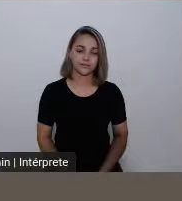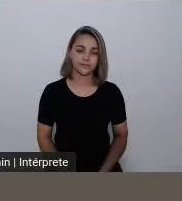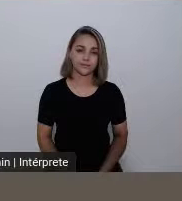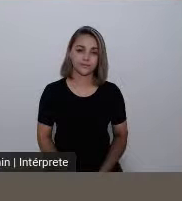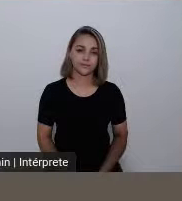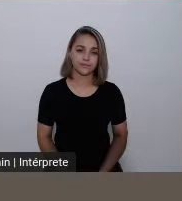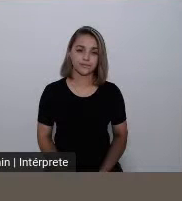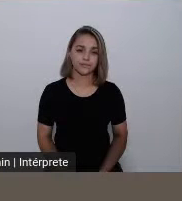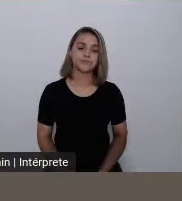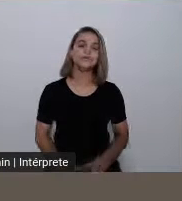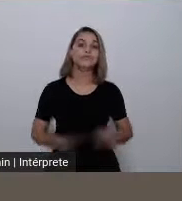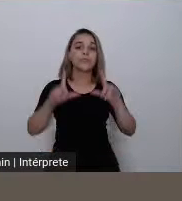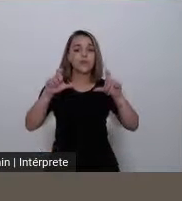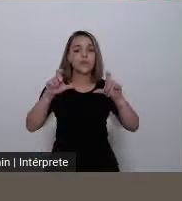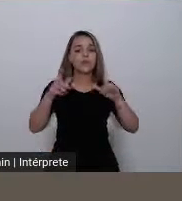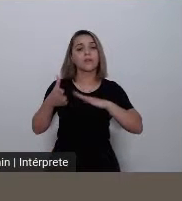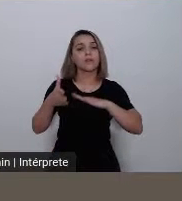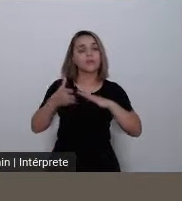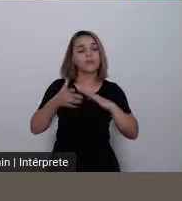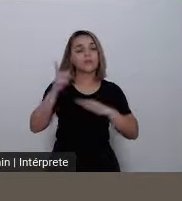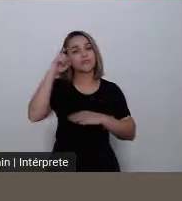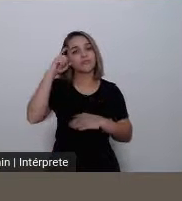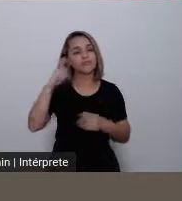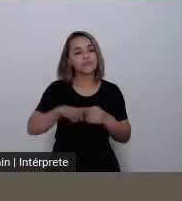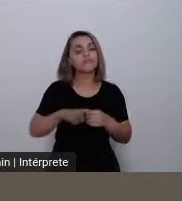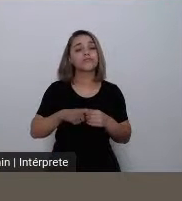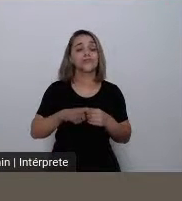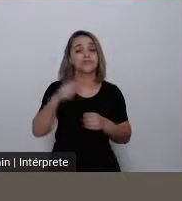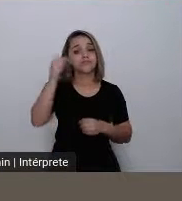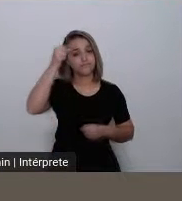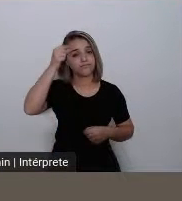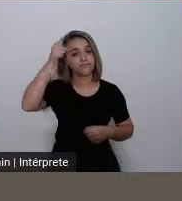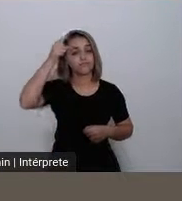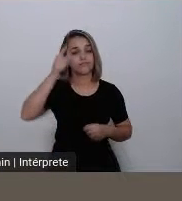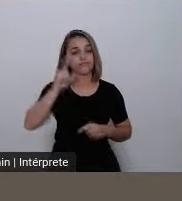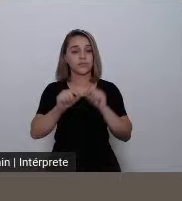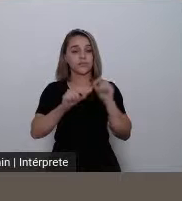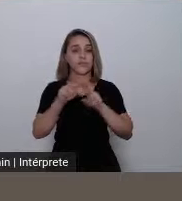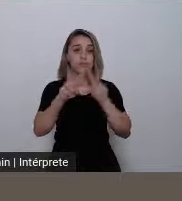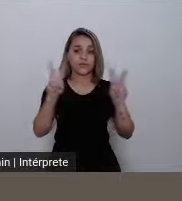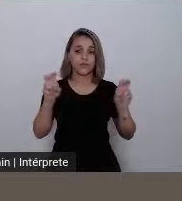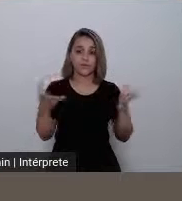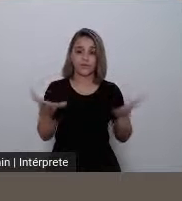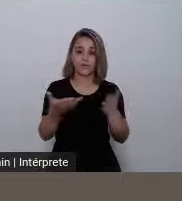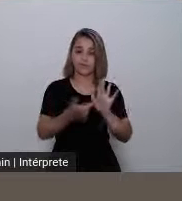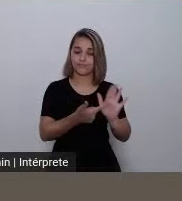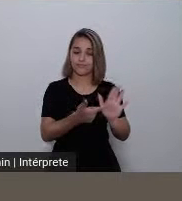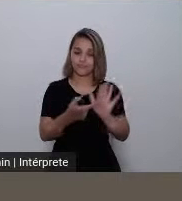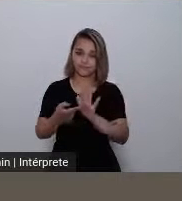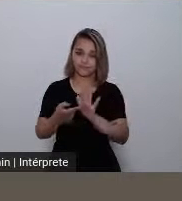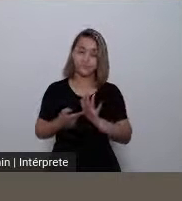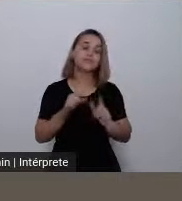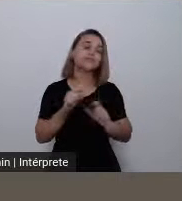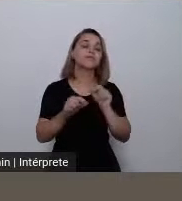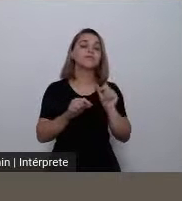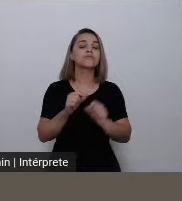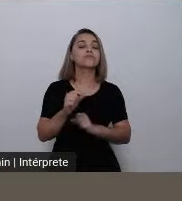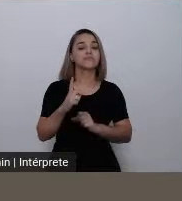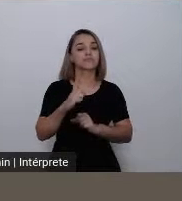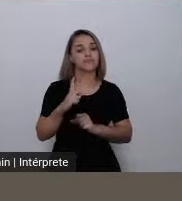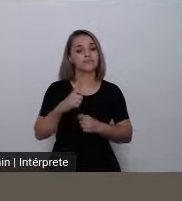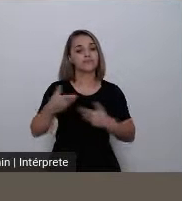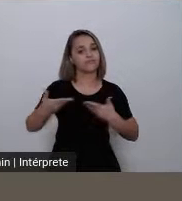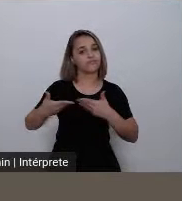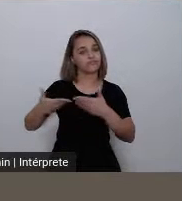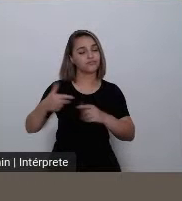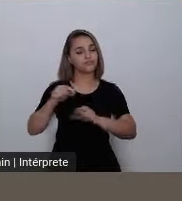Fotografia e modernismo, de volta à ideia fora do lugar. Esse é o título da minha apresentação hoje. Acredito que o convite para a minha participação tenha sido o